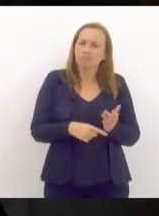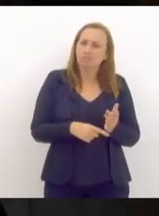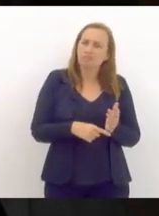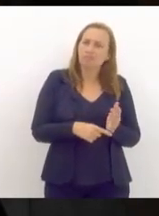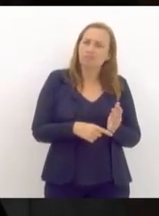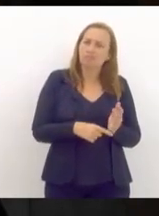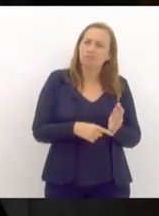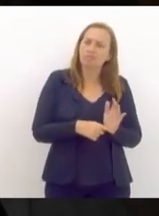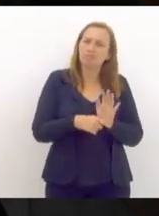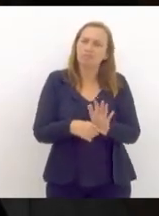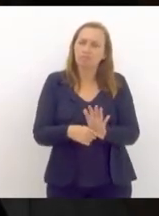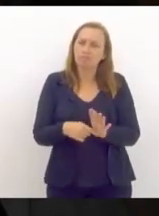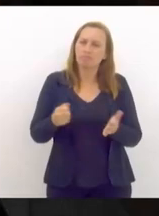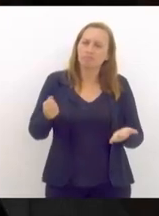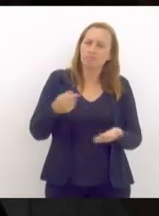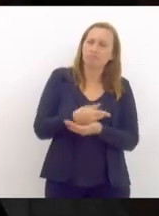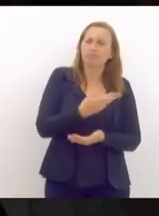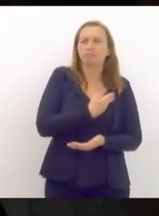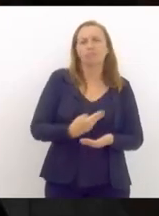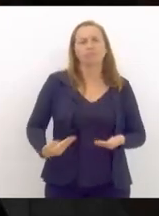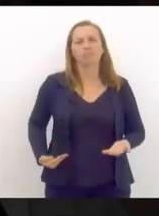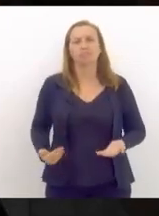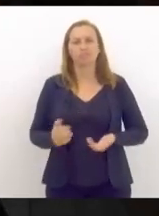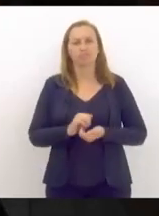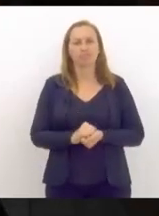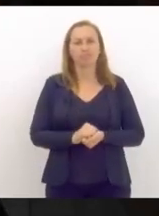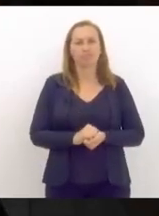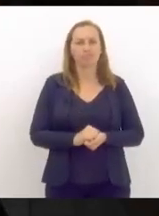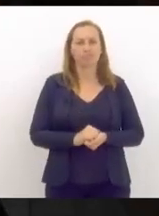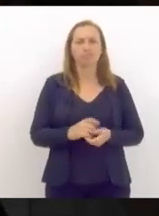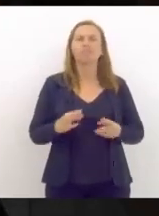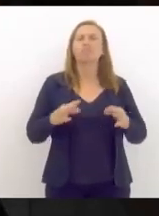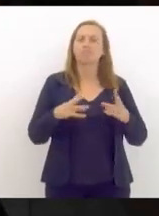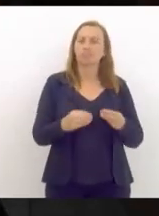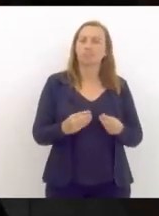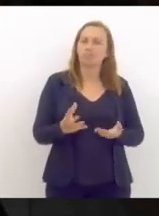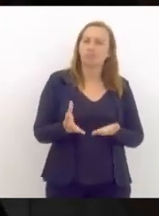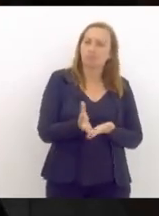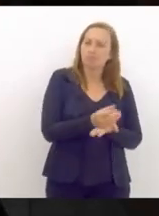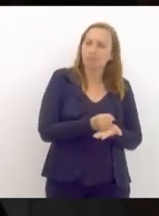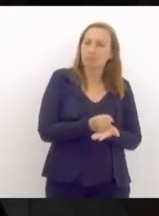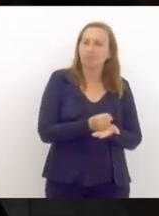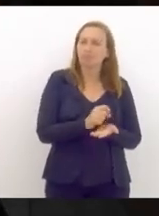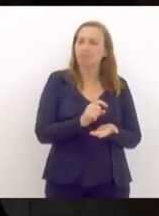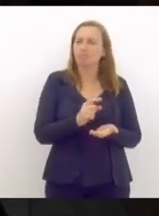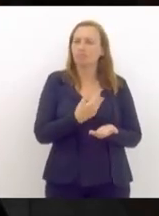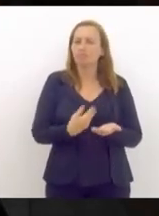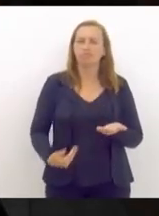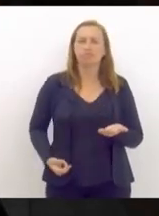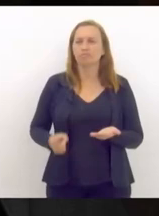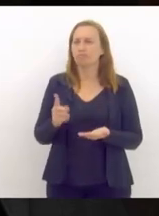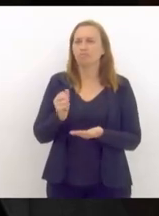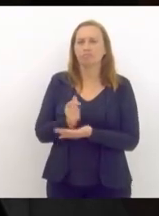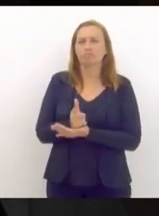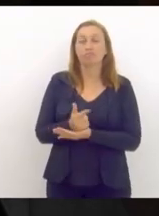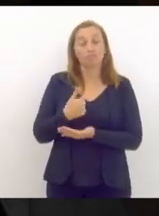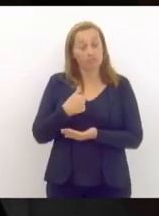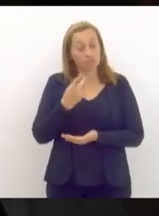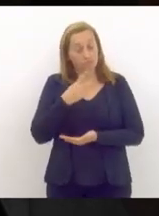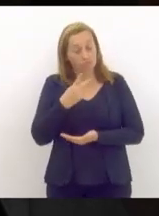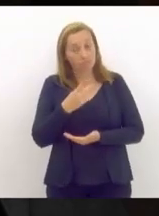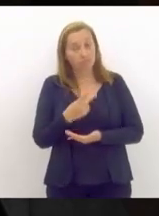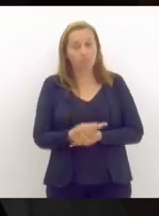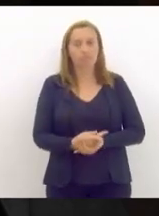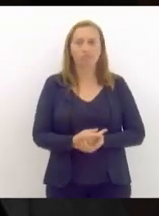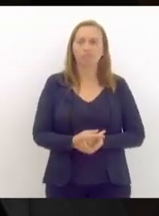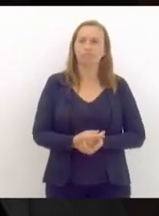pagar. As condições orçamentárias foram alcançadas e, mesmo assim, o governo não pagou. Eu destaco que